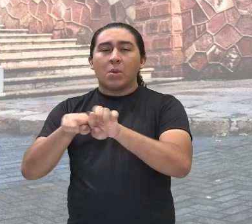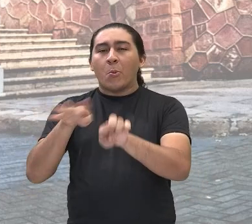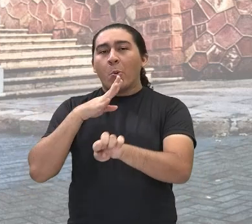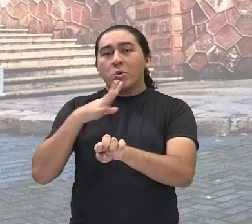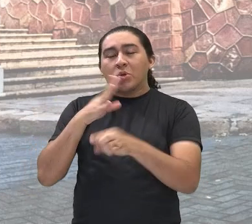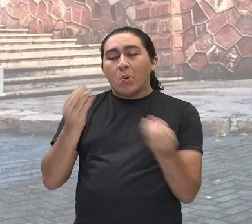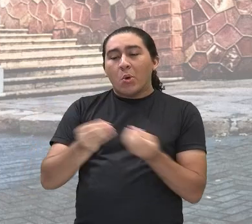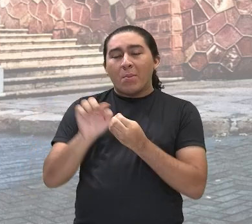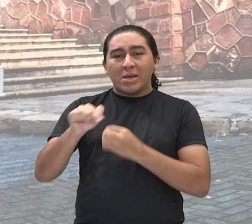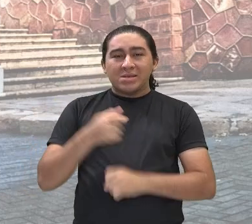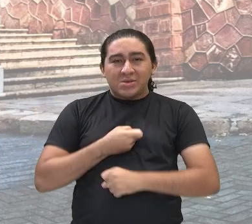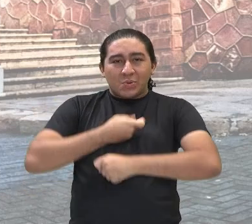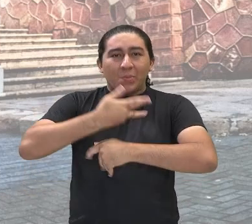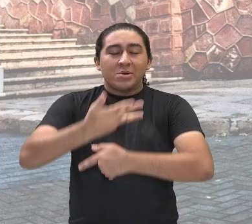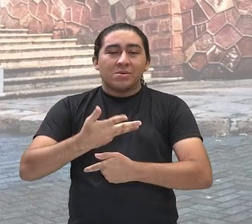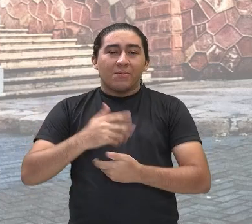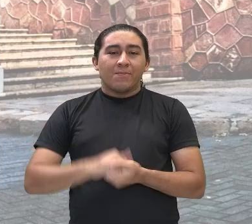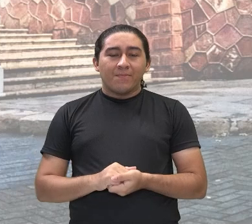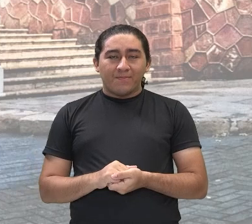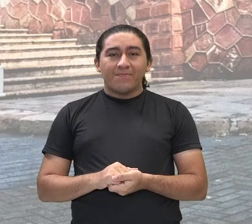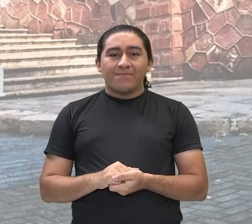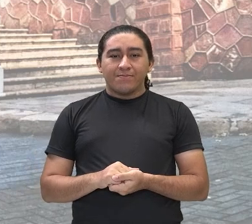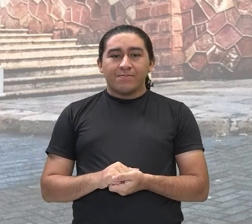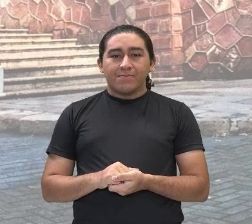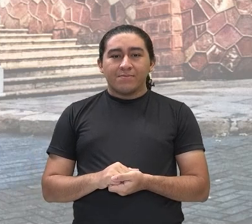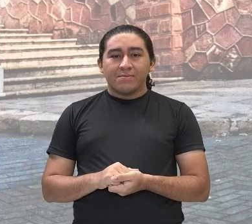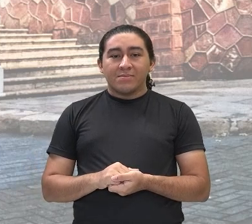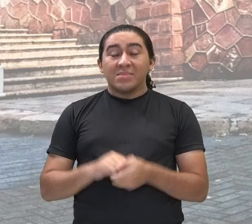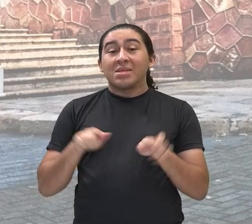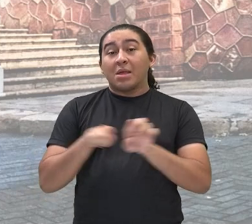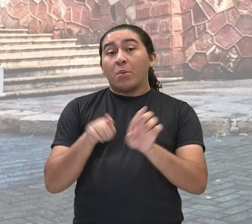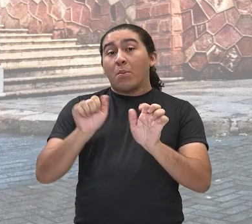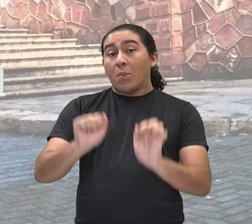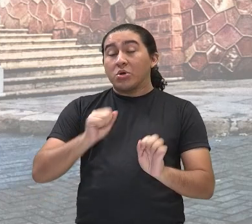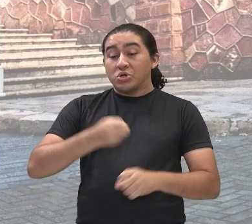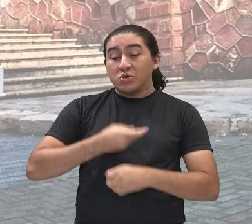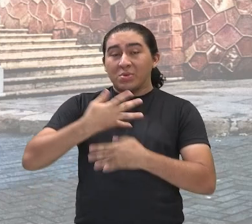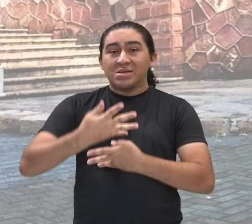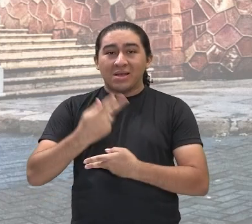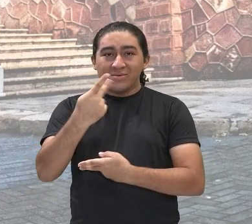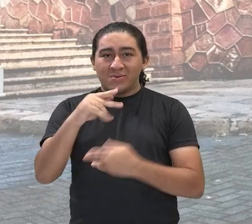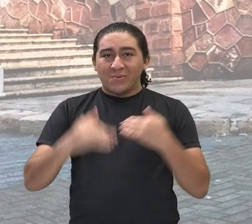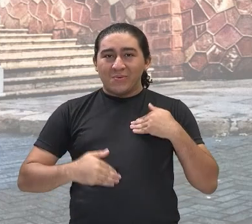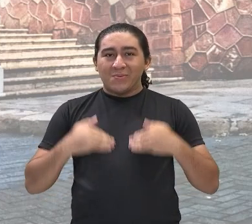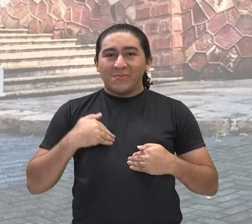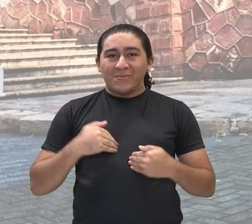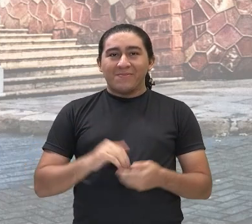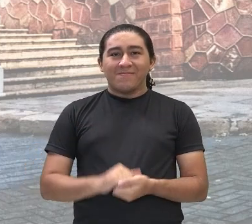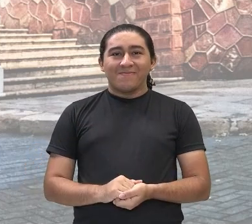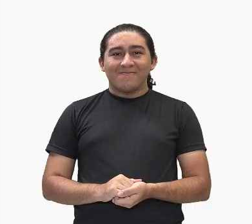isso expressa nos palcos e pode expressar também no seu corpo.